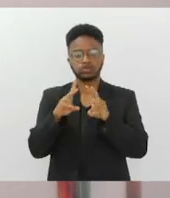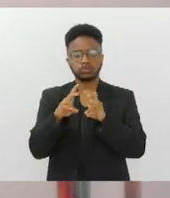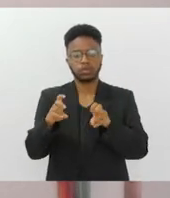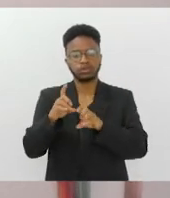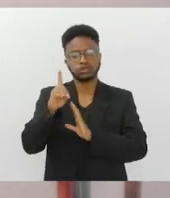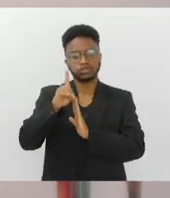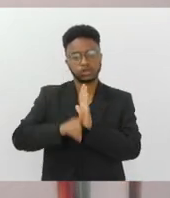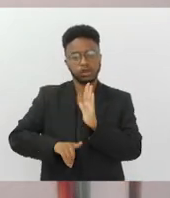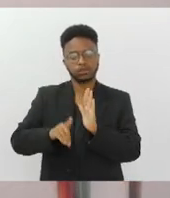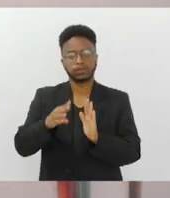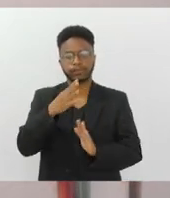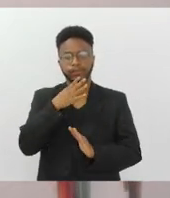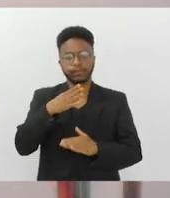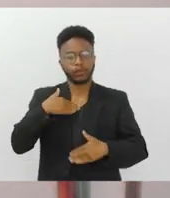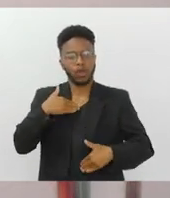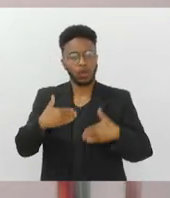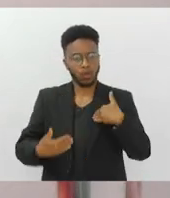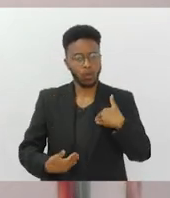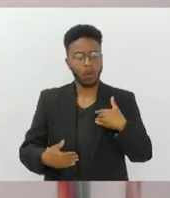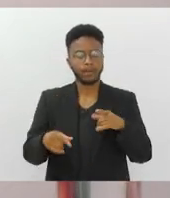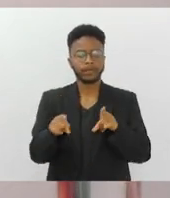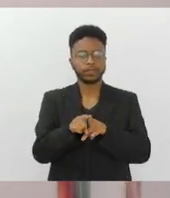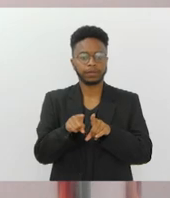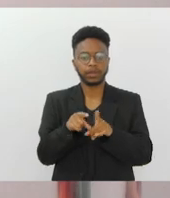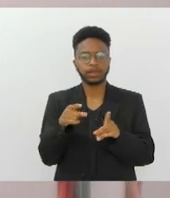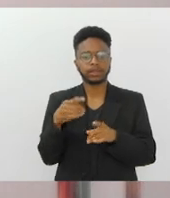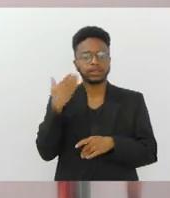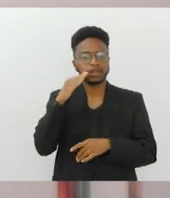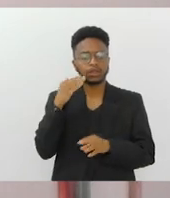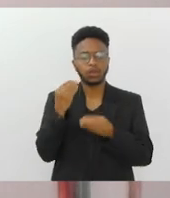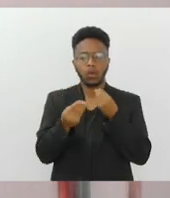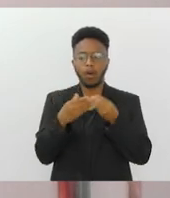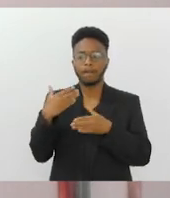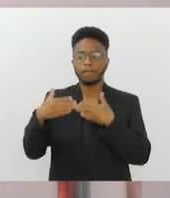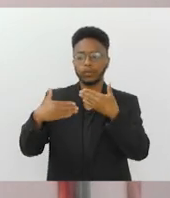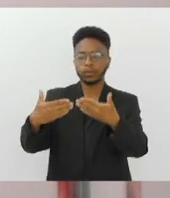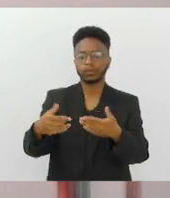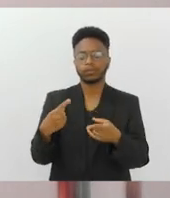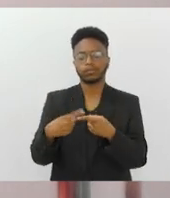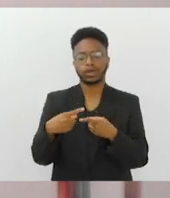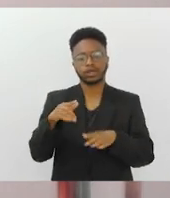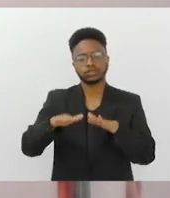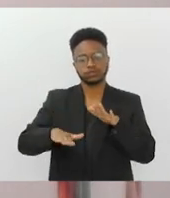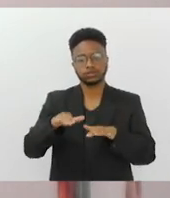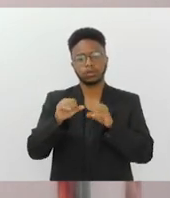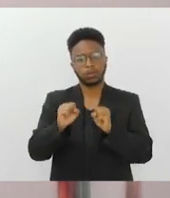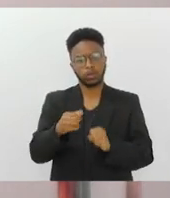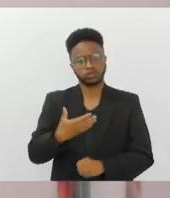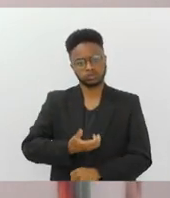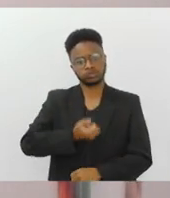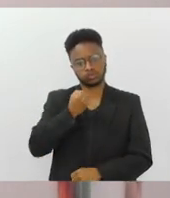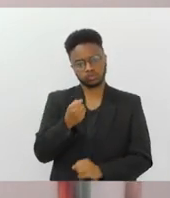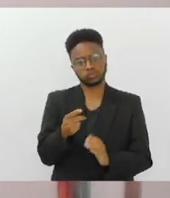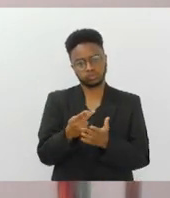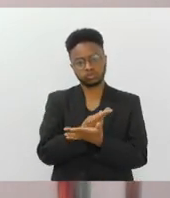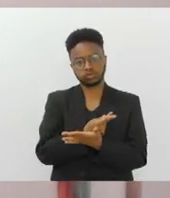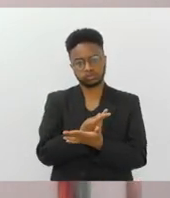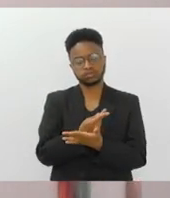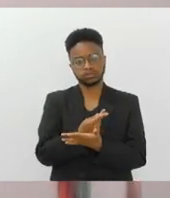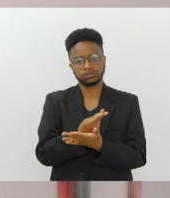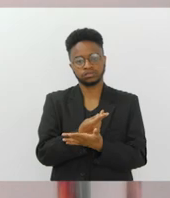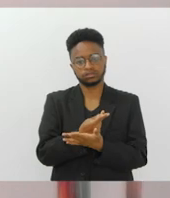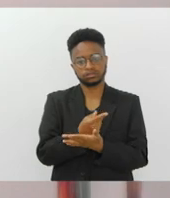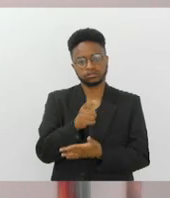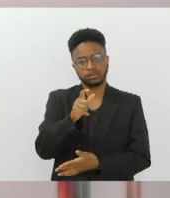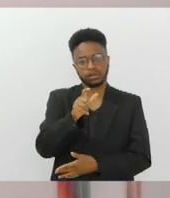corpo e o direito de conhecer todos esses processos que podem ser muitas vezes assustadores para